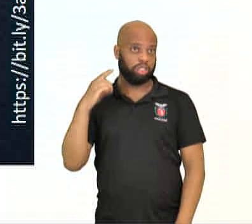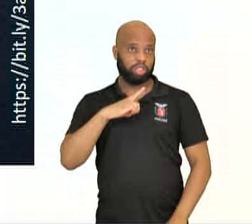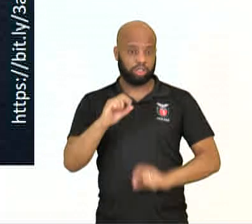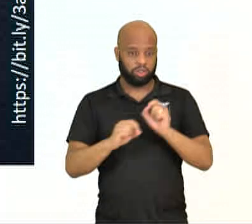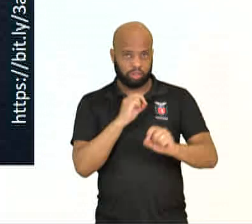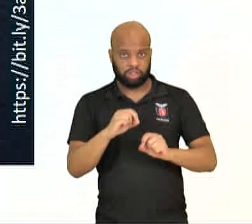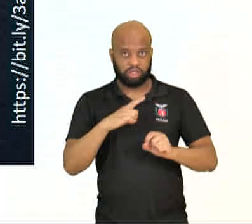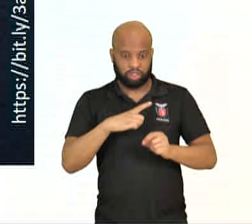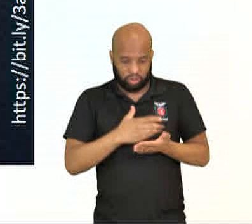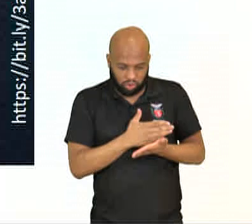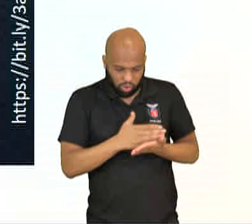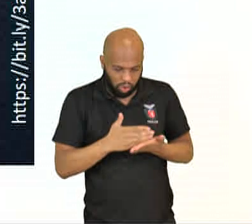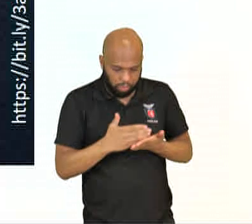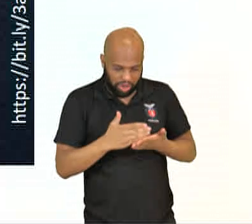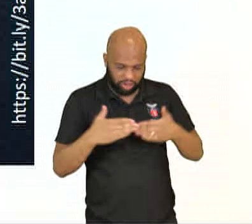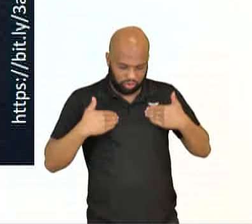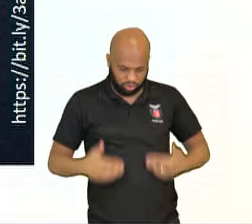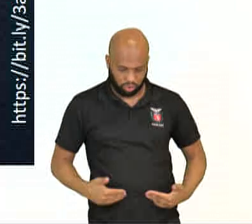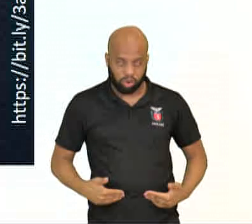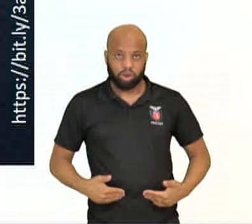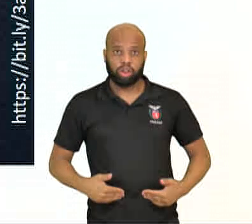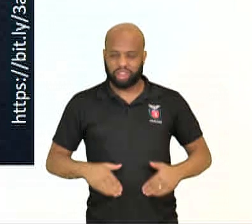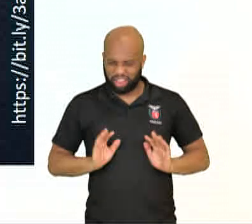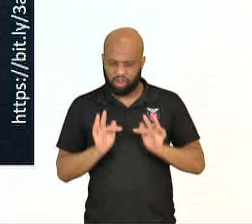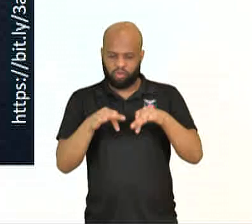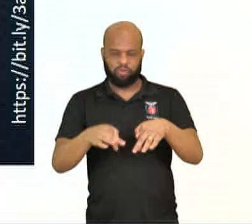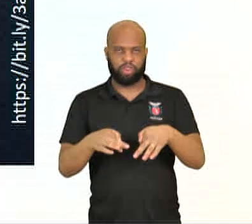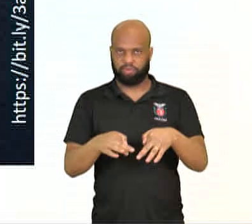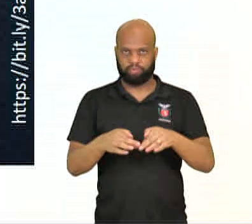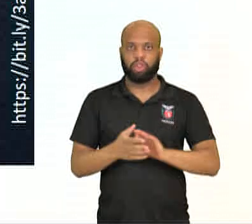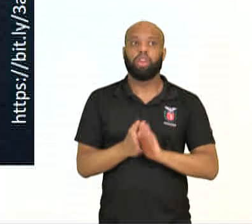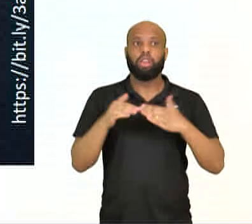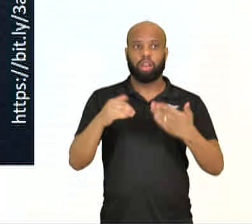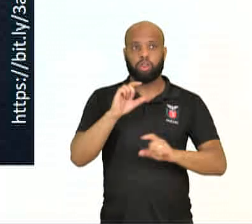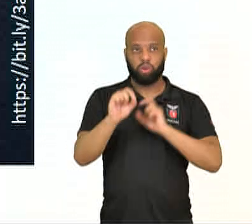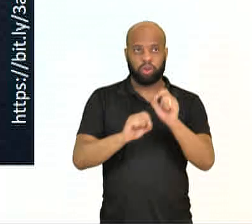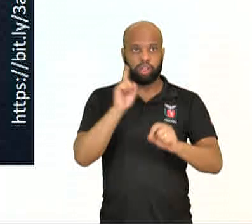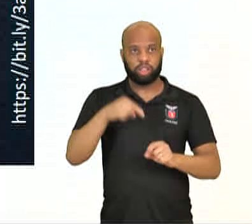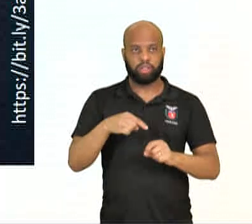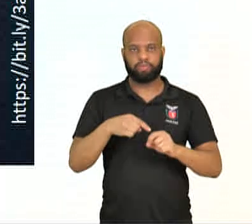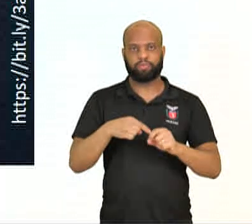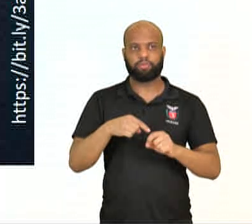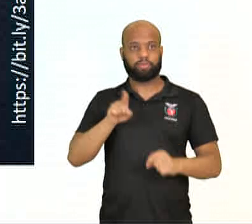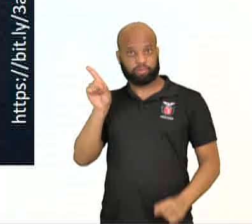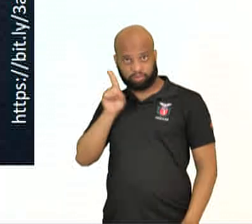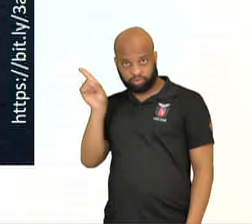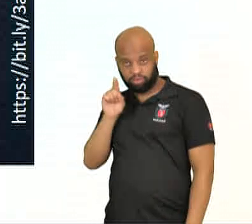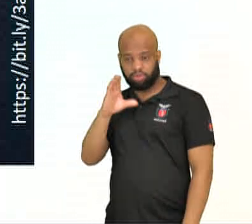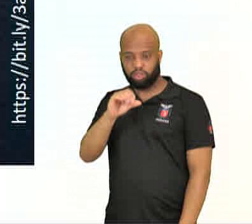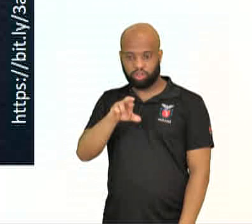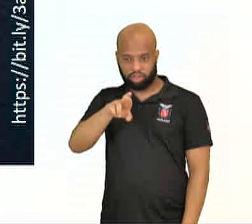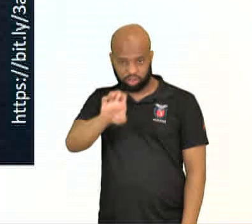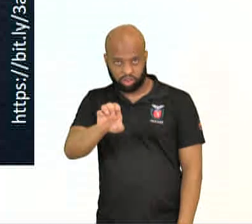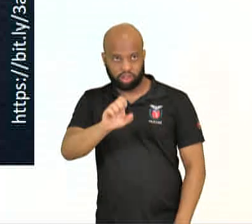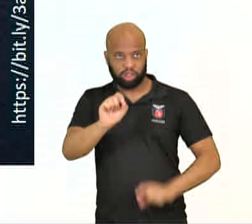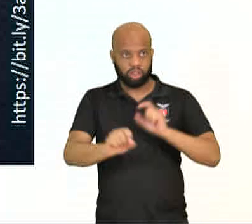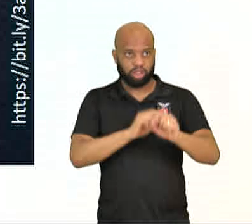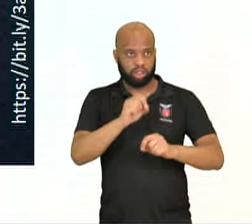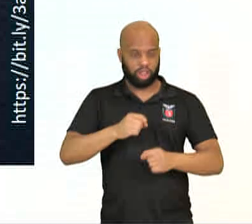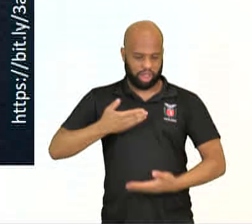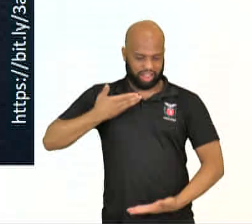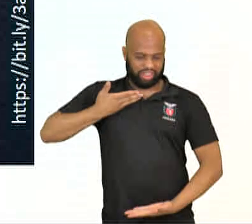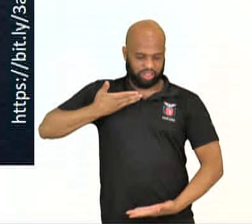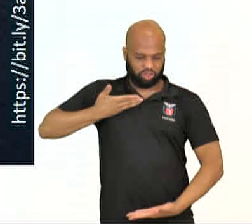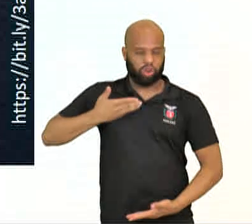as extremidades, sem se dissipar ou diminuir. Então, são esses músculos do core, né? São os músculos torácicos